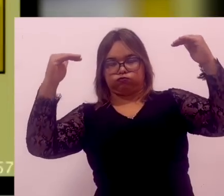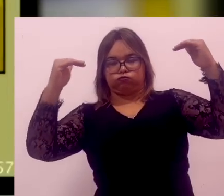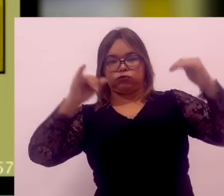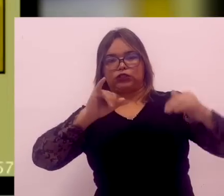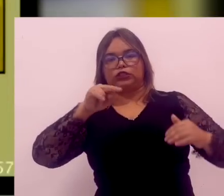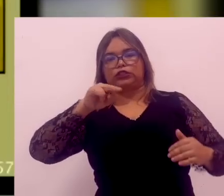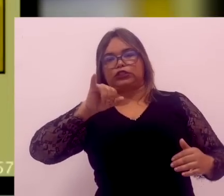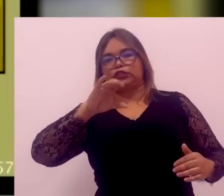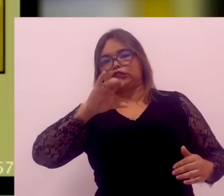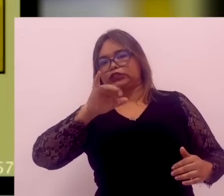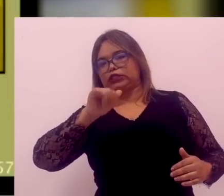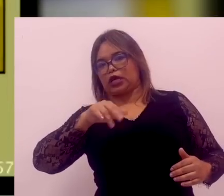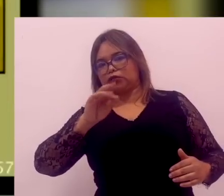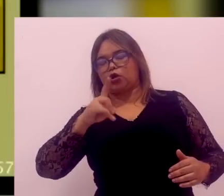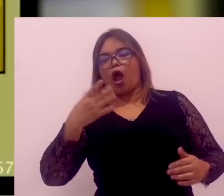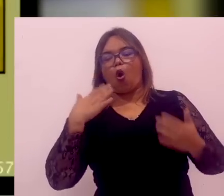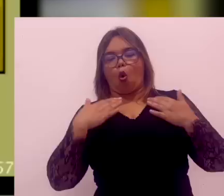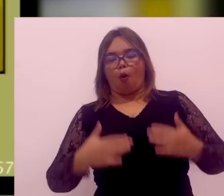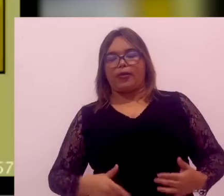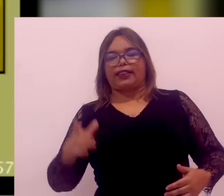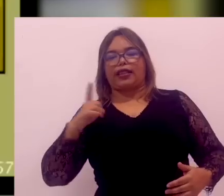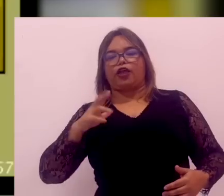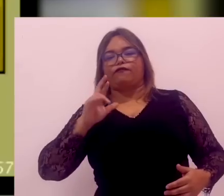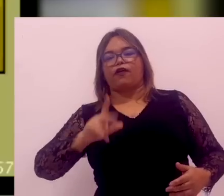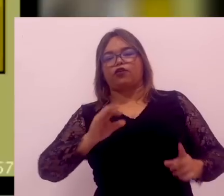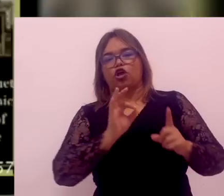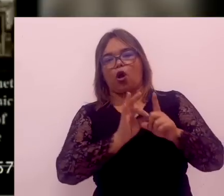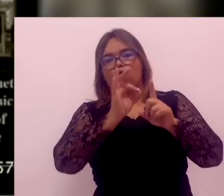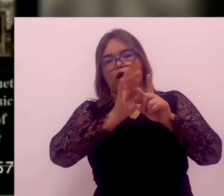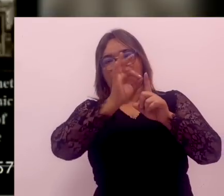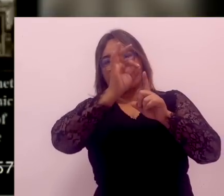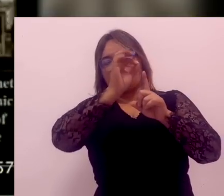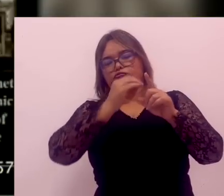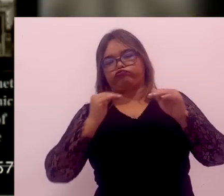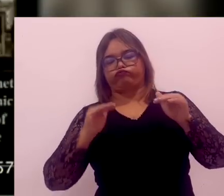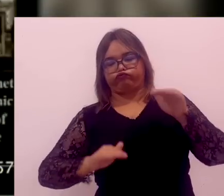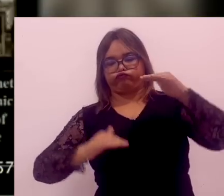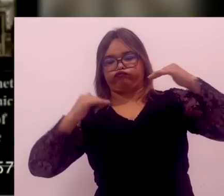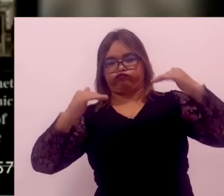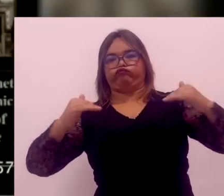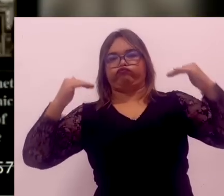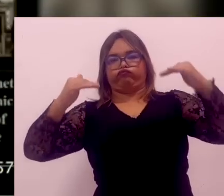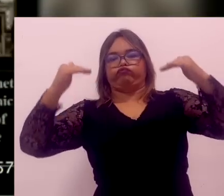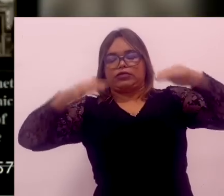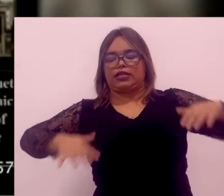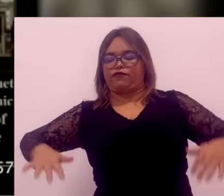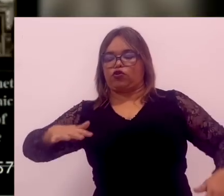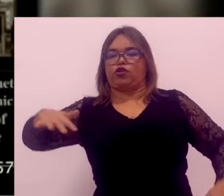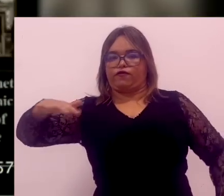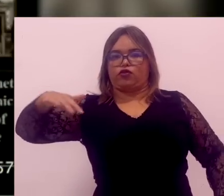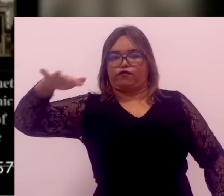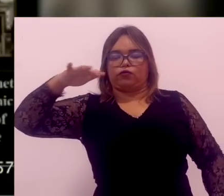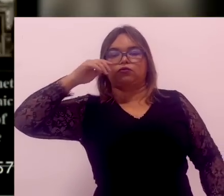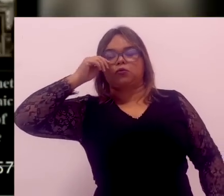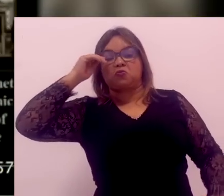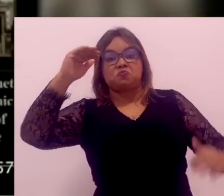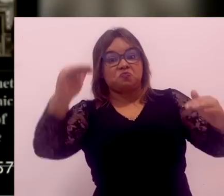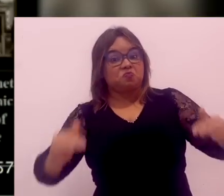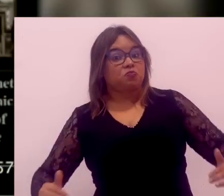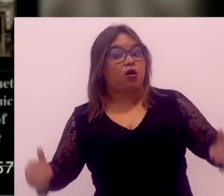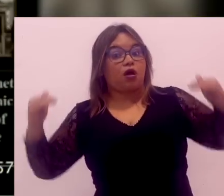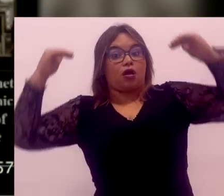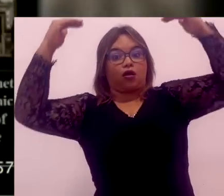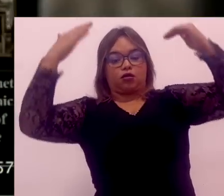O soberano grão-comandante tem este símbolo na frente. E ali você tem o soberano